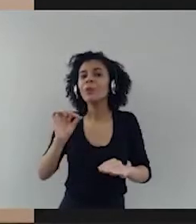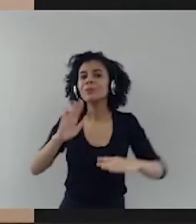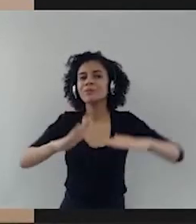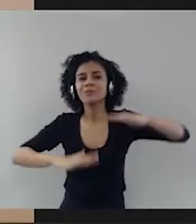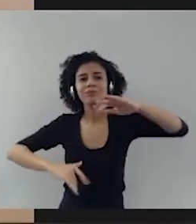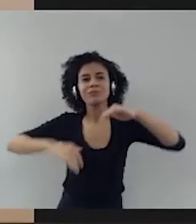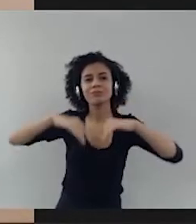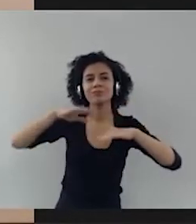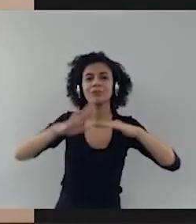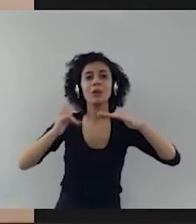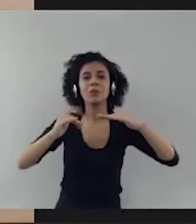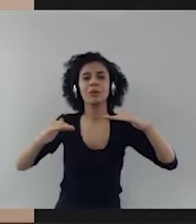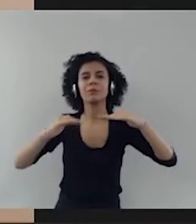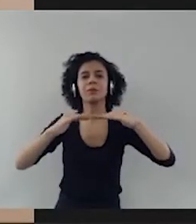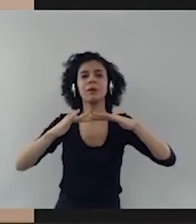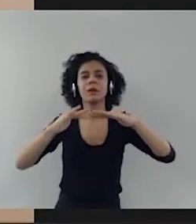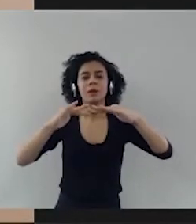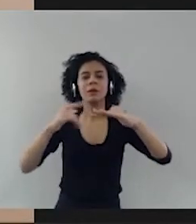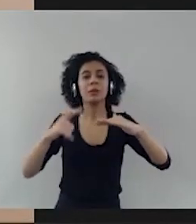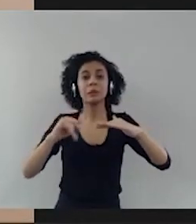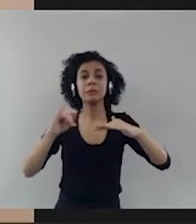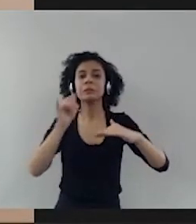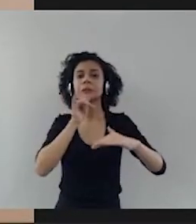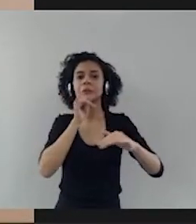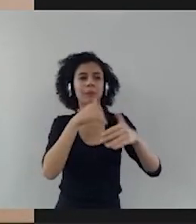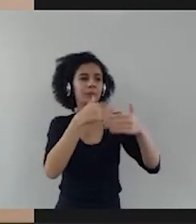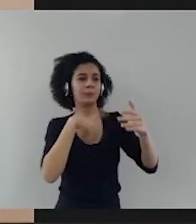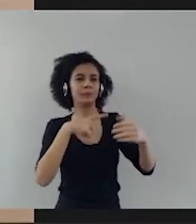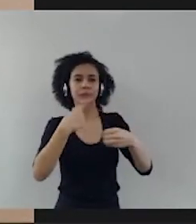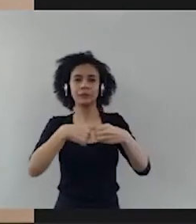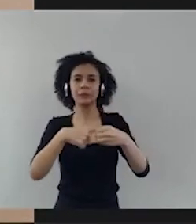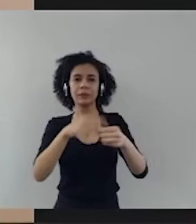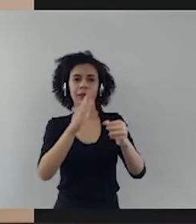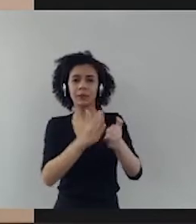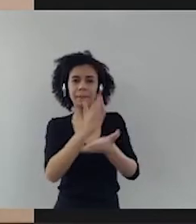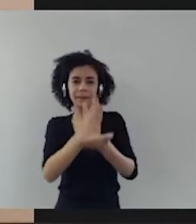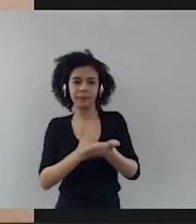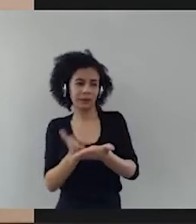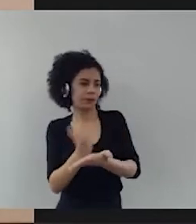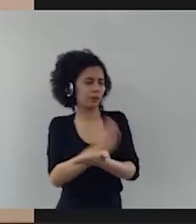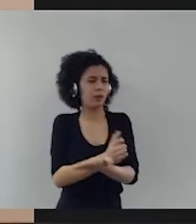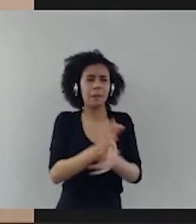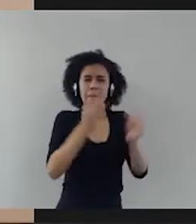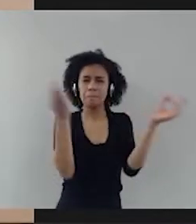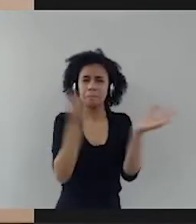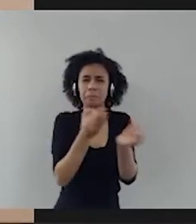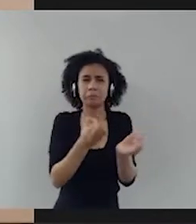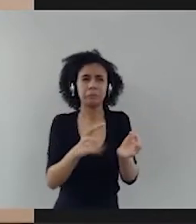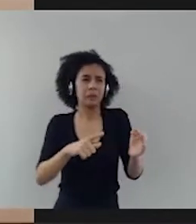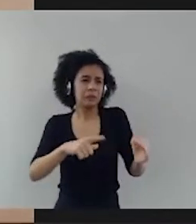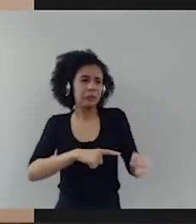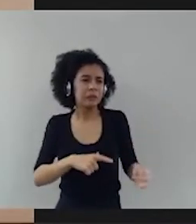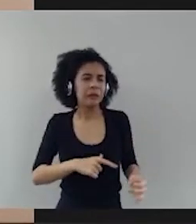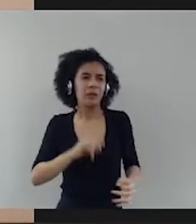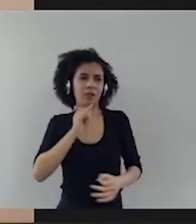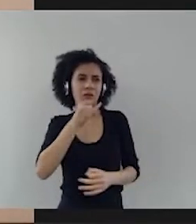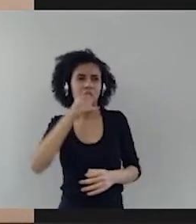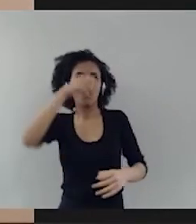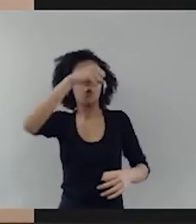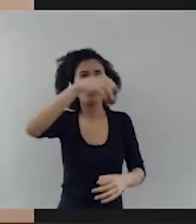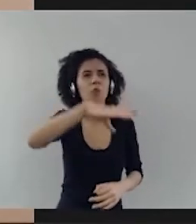desequilíbrios. Se um lado da cidade tem toda a infraestrutura, todas as organizações, tem